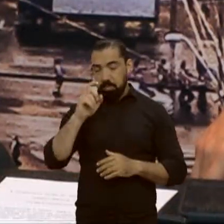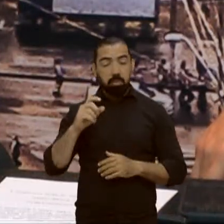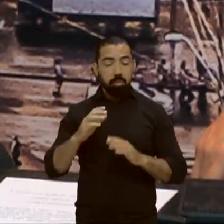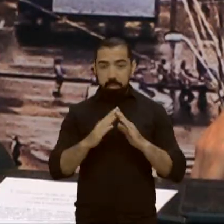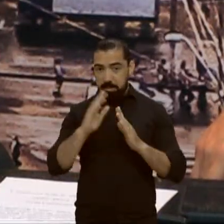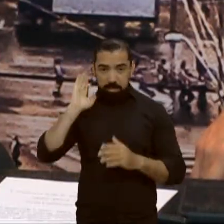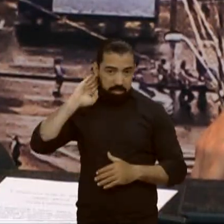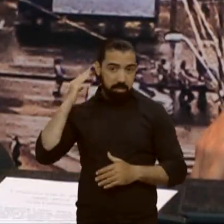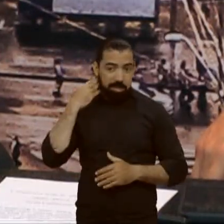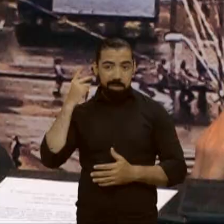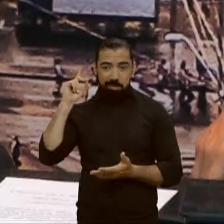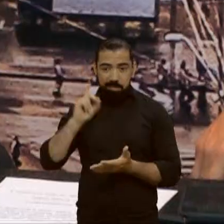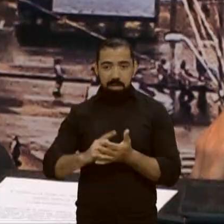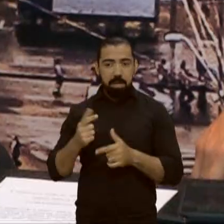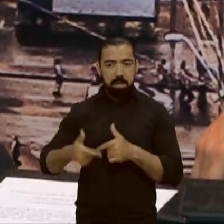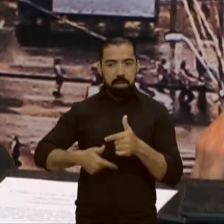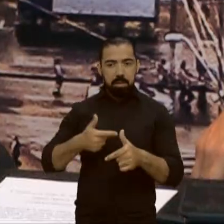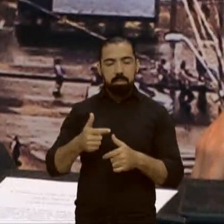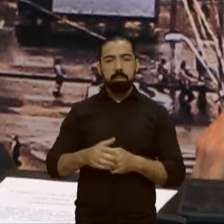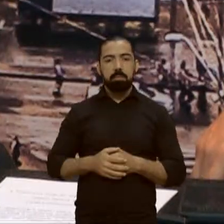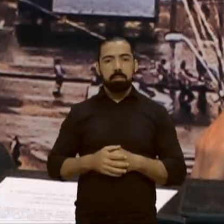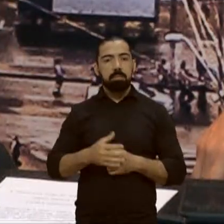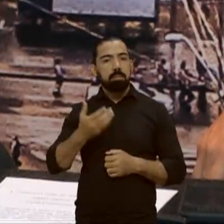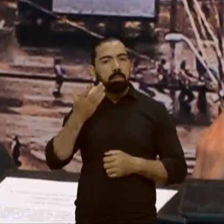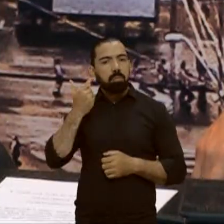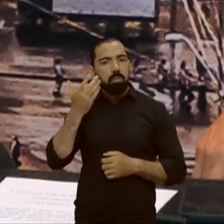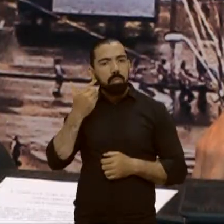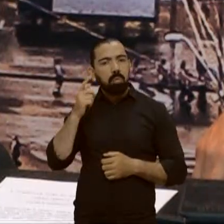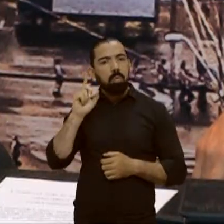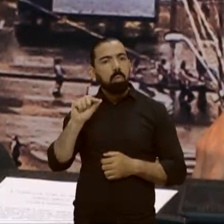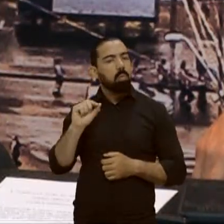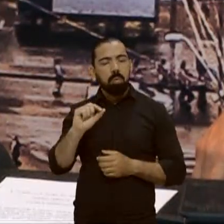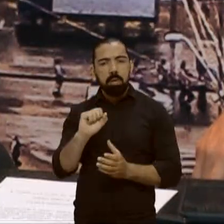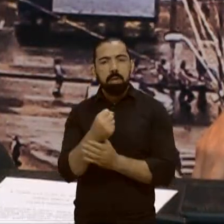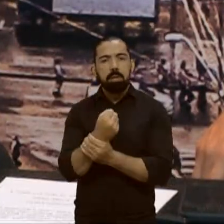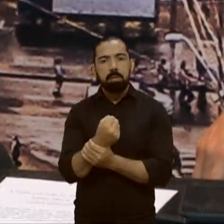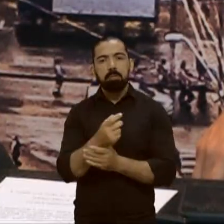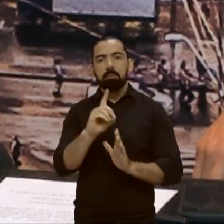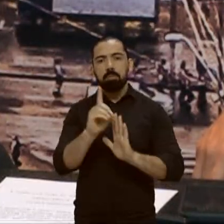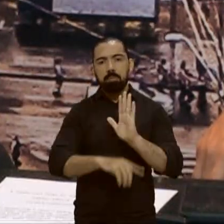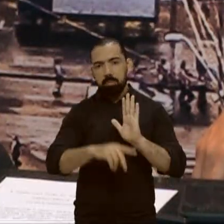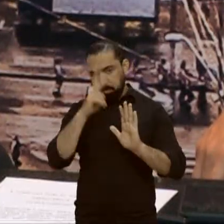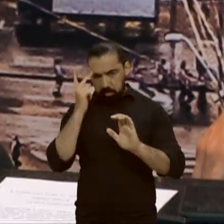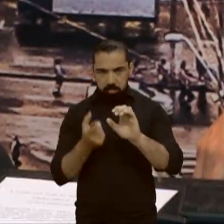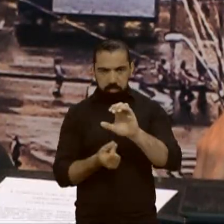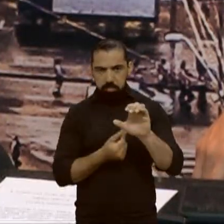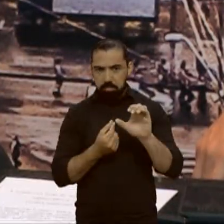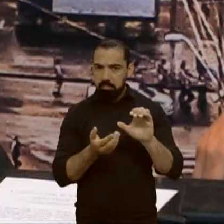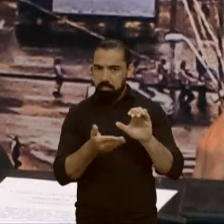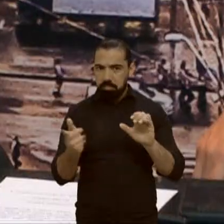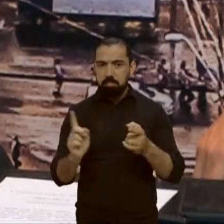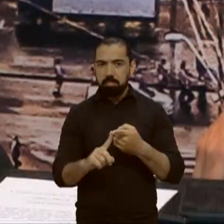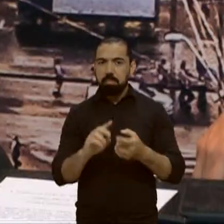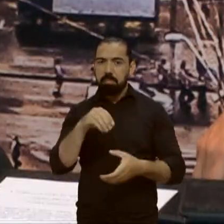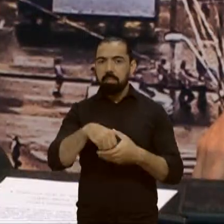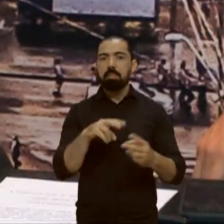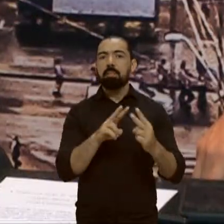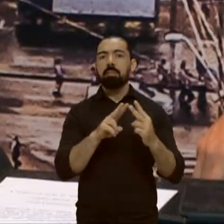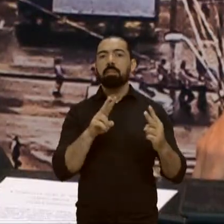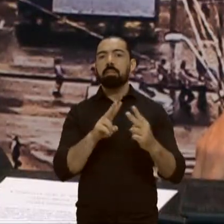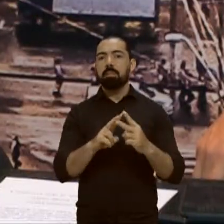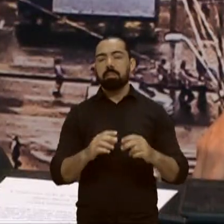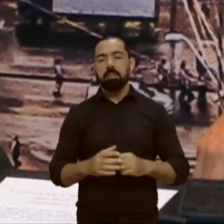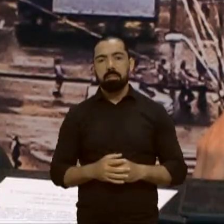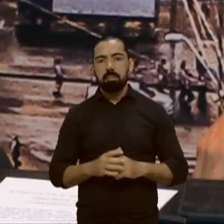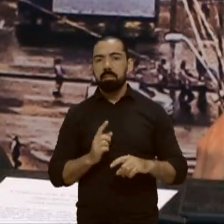efetiva, também na busca de a gente salvaguardar os direitos do consumidor lesado pela internet, né? Porque